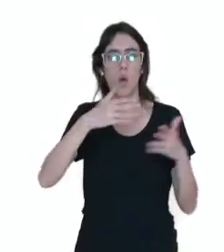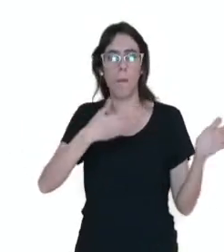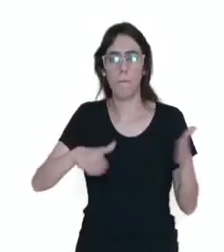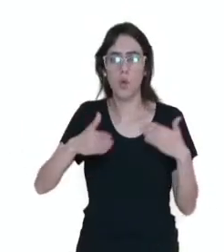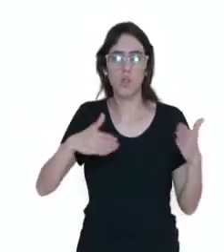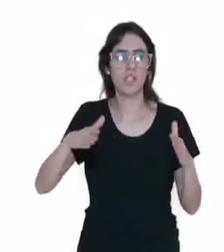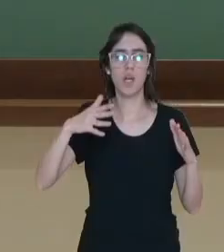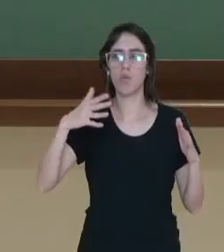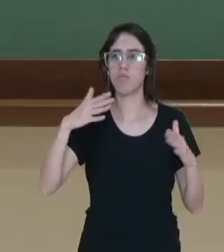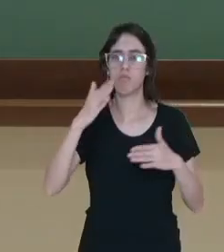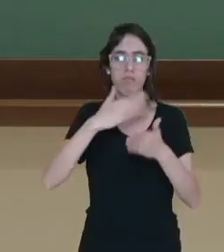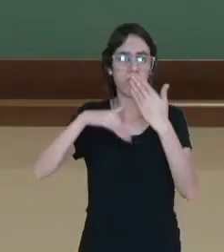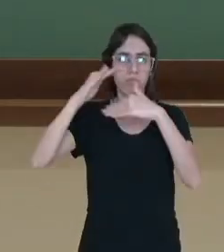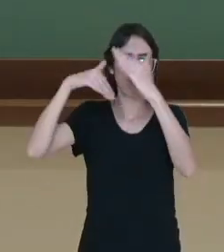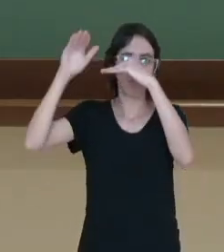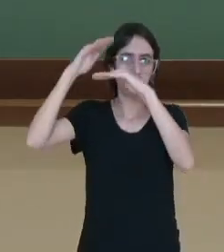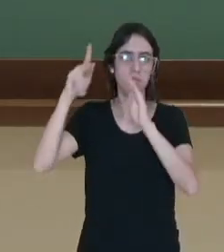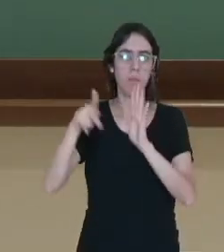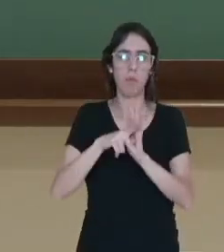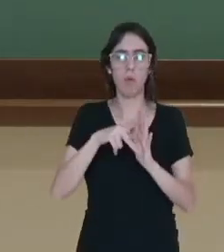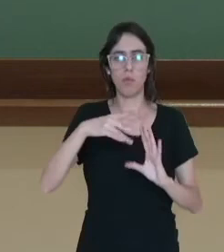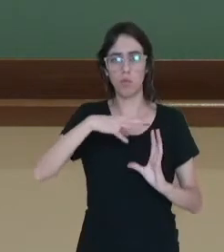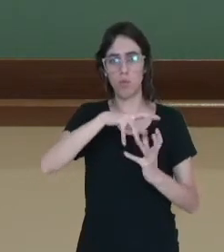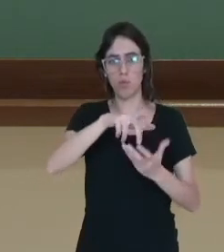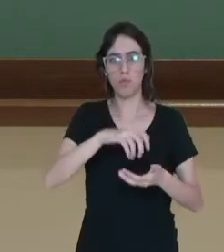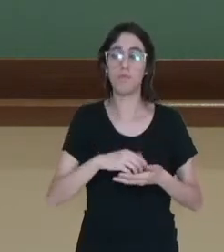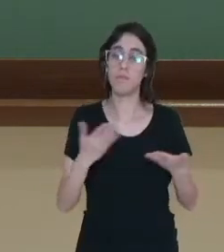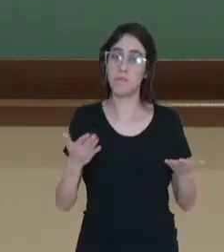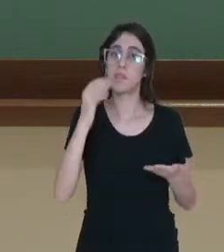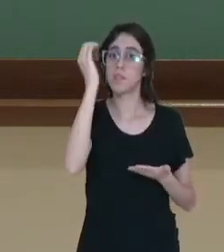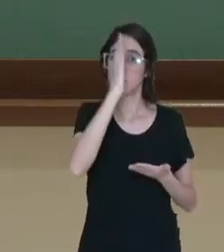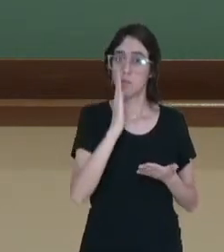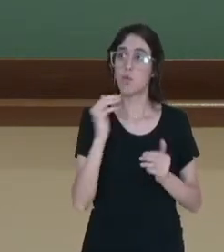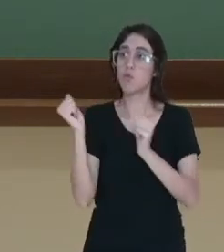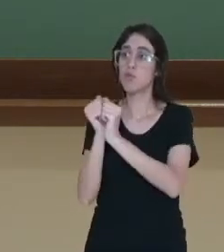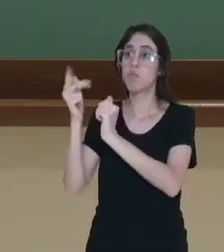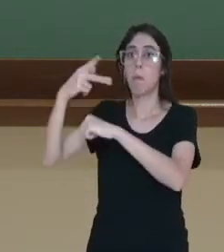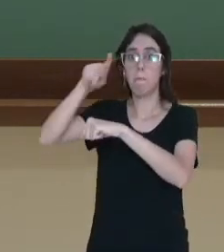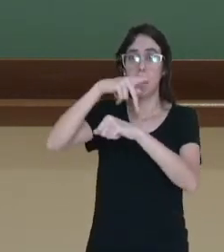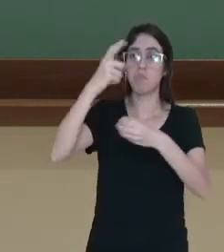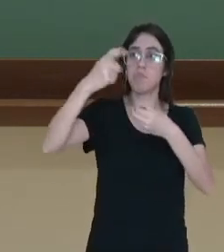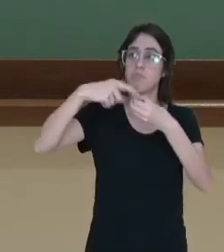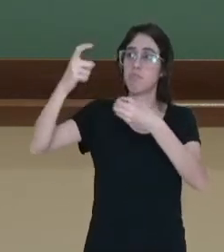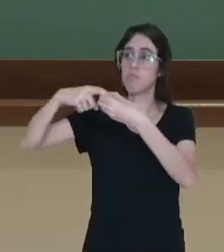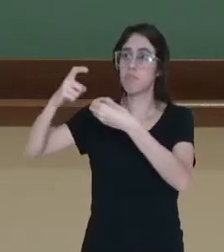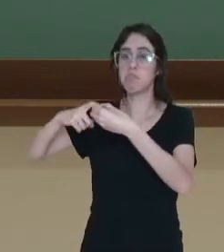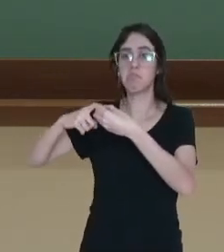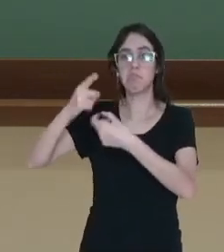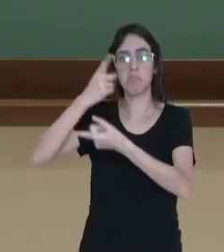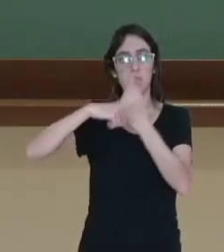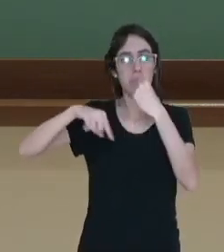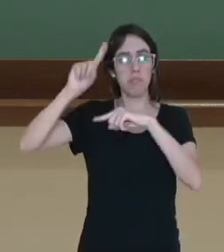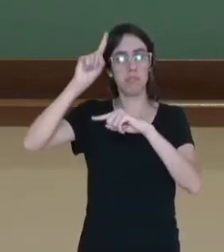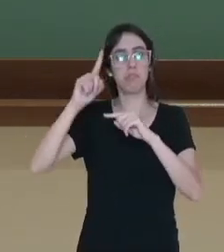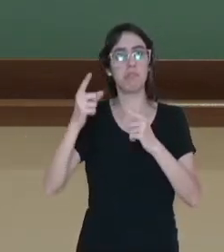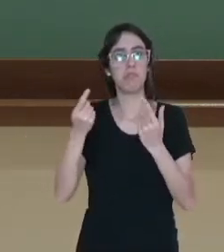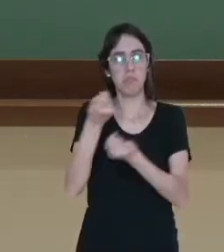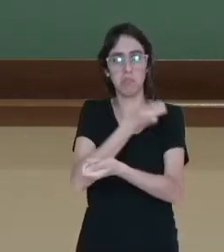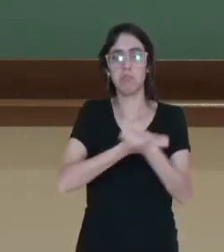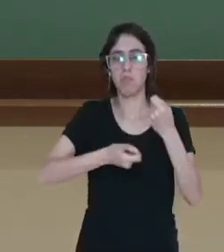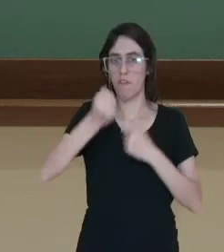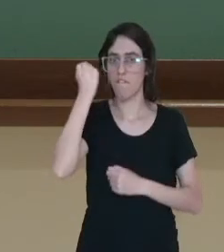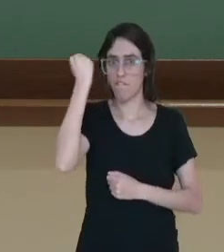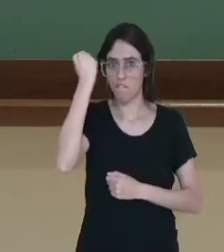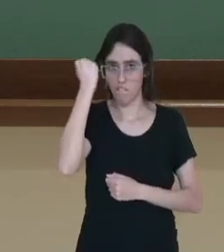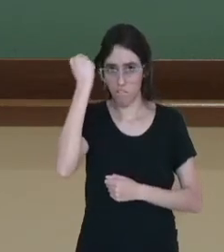mundial econômica. Então o Brasil aí junto com outros países emergentes também em destaque num bloco econômico muito